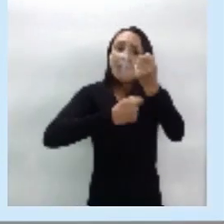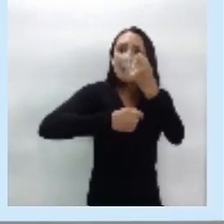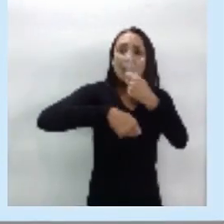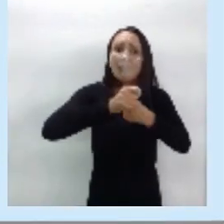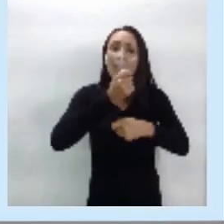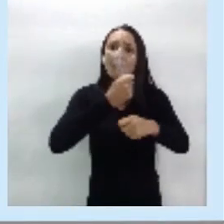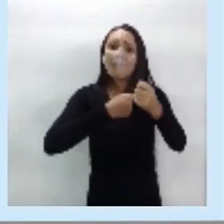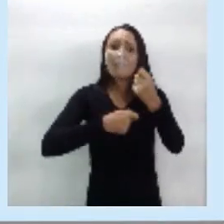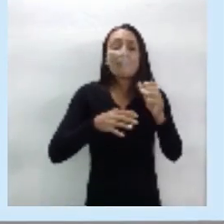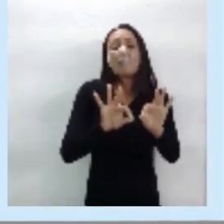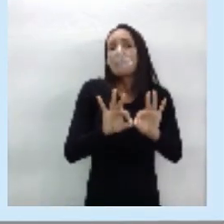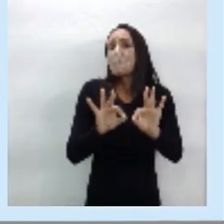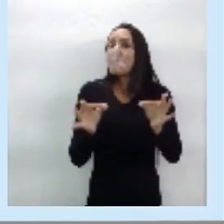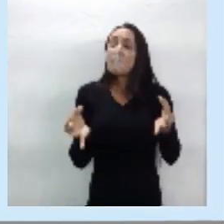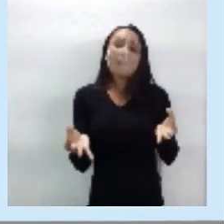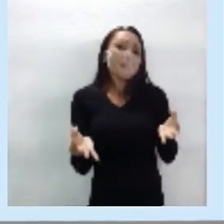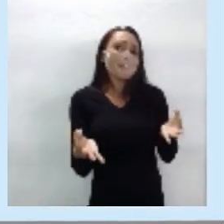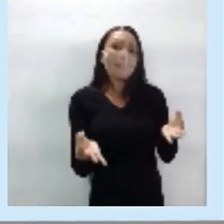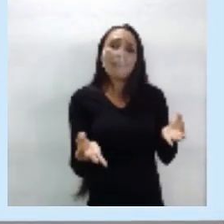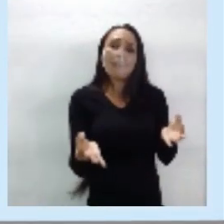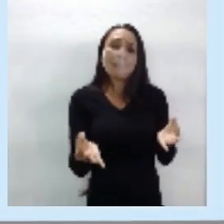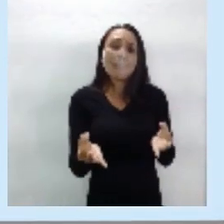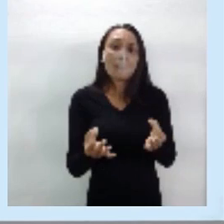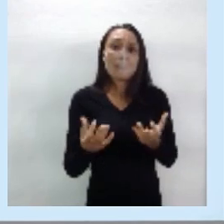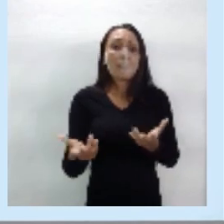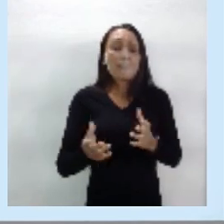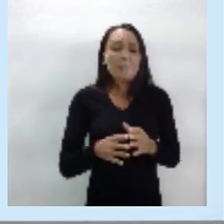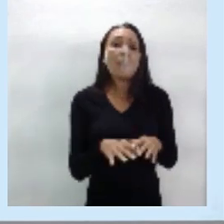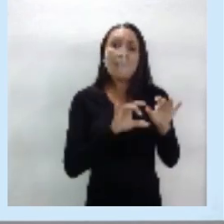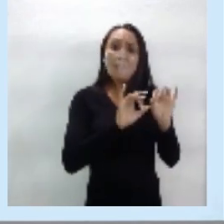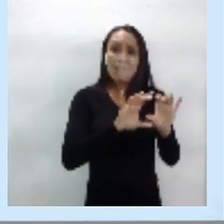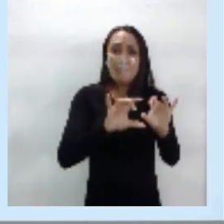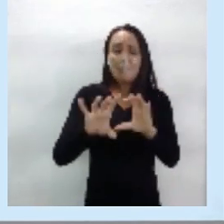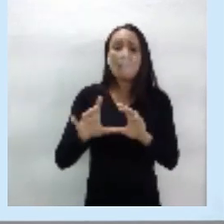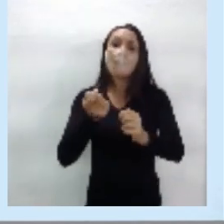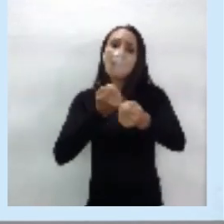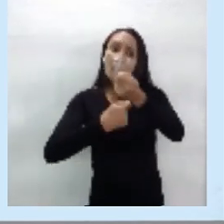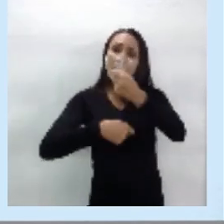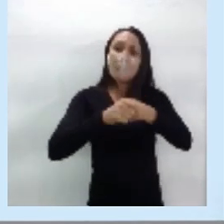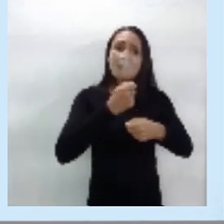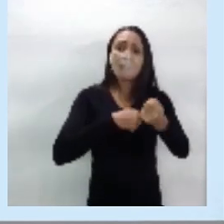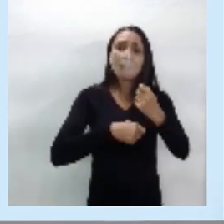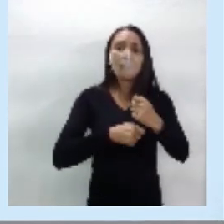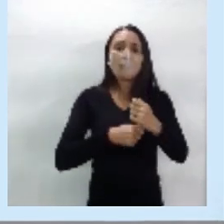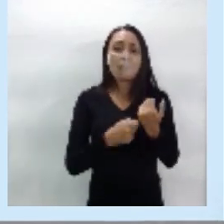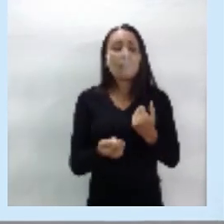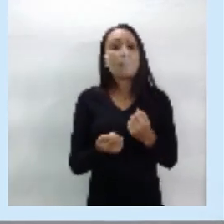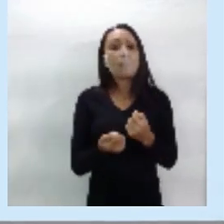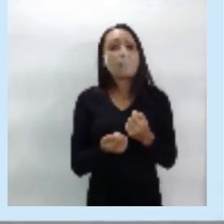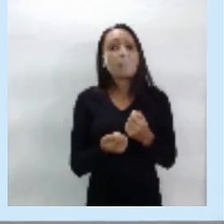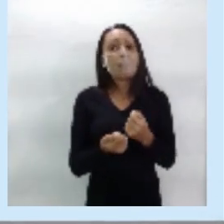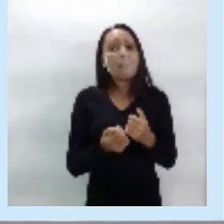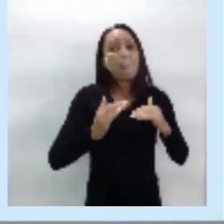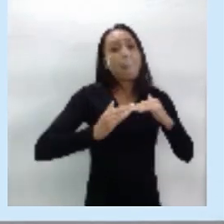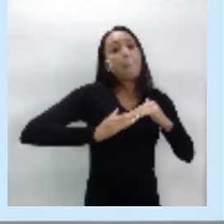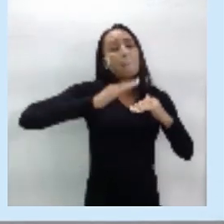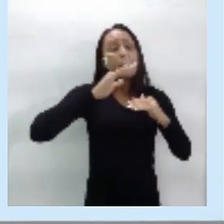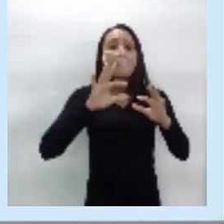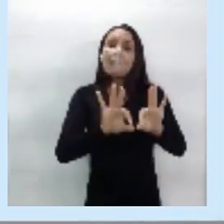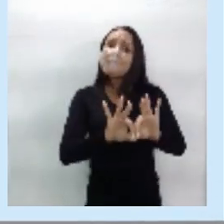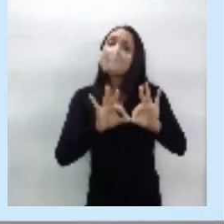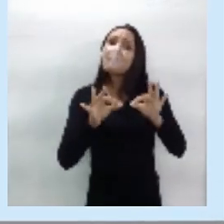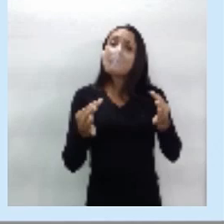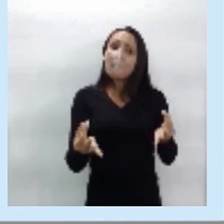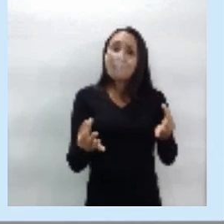ele simplesmente, ele vende a um comércio, ok, mas simples assim